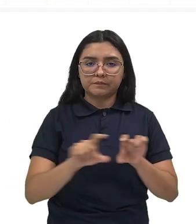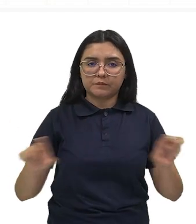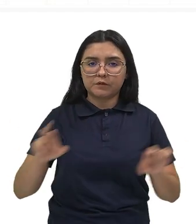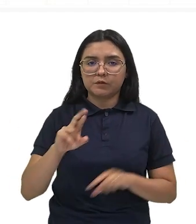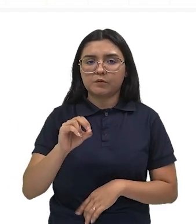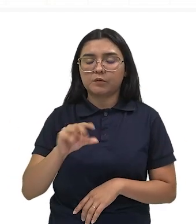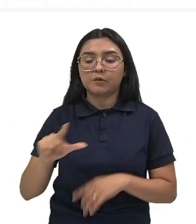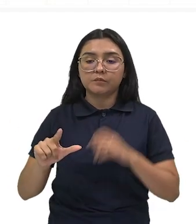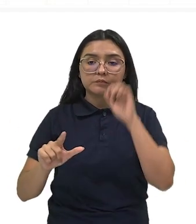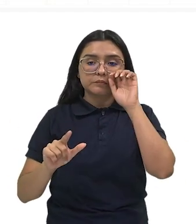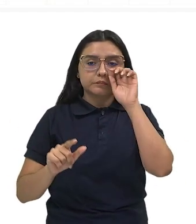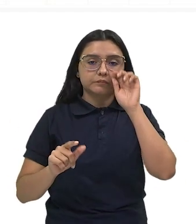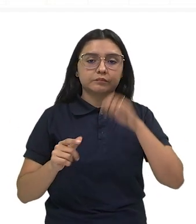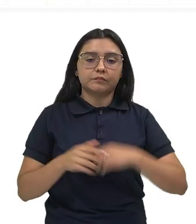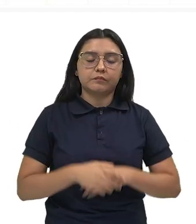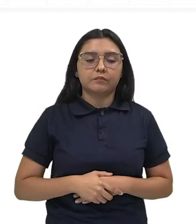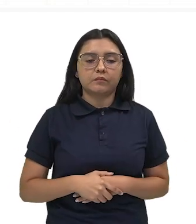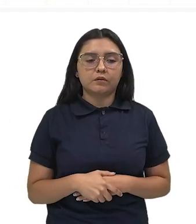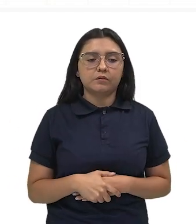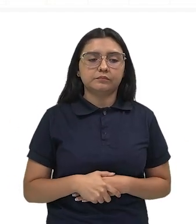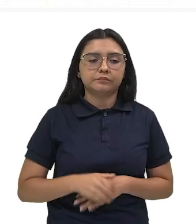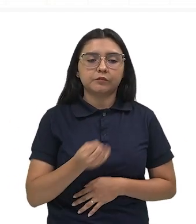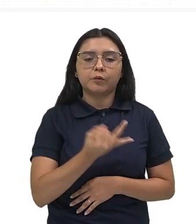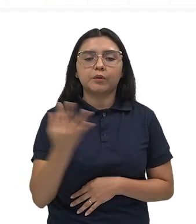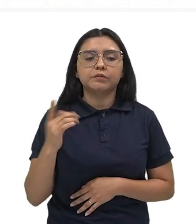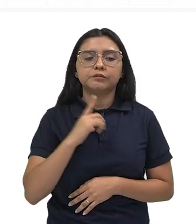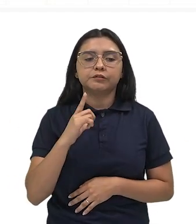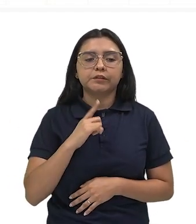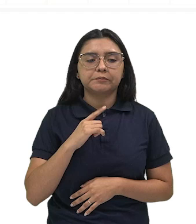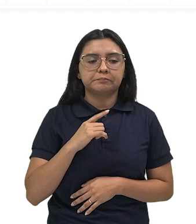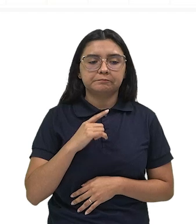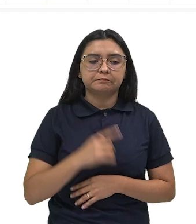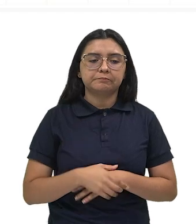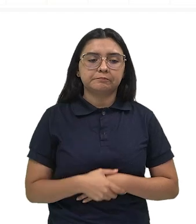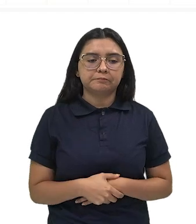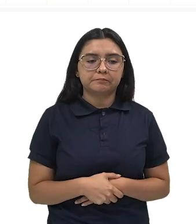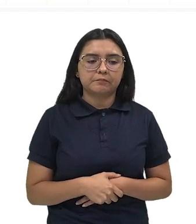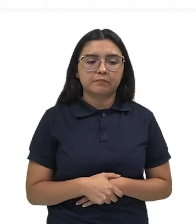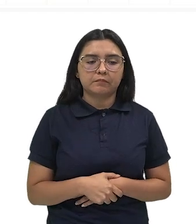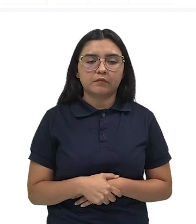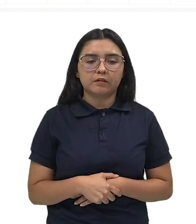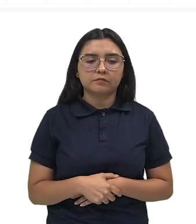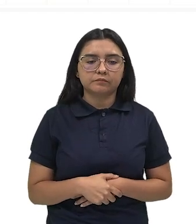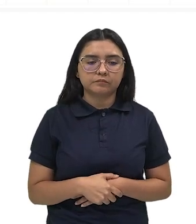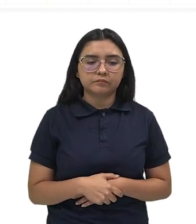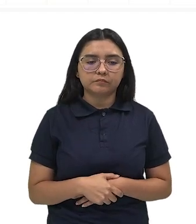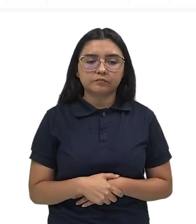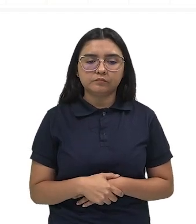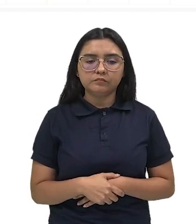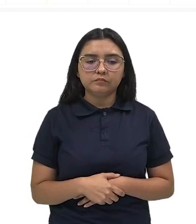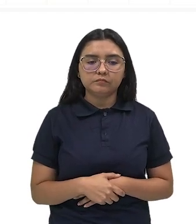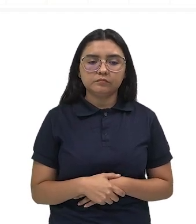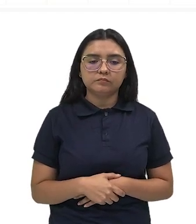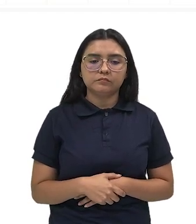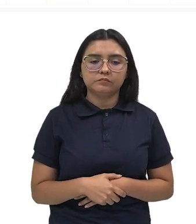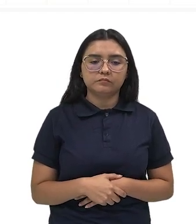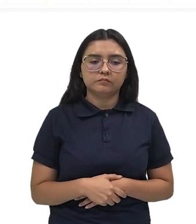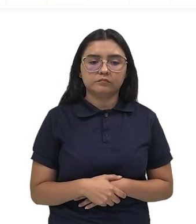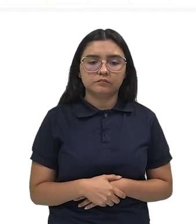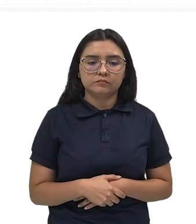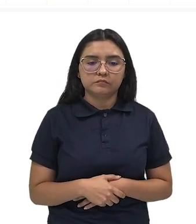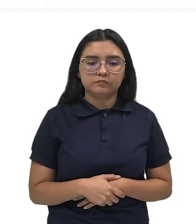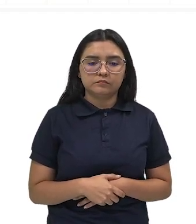Então vamos ver quantos elementos eu tenho aqui, ó. 1, 2, 3, 4,